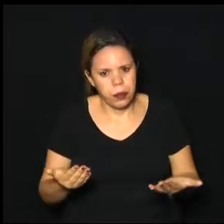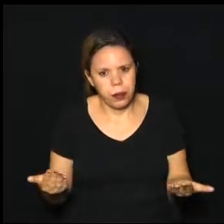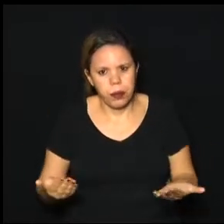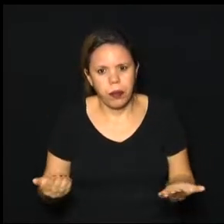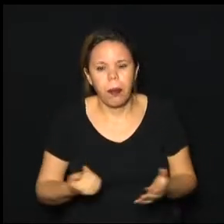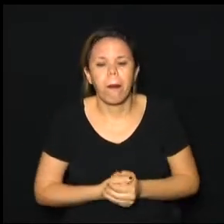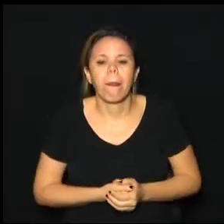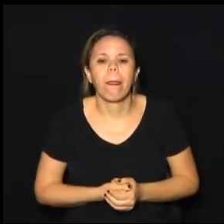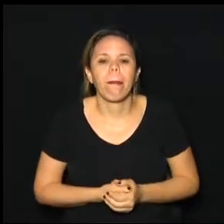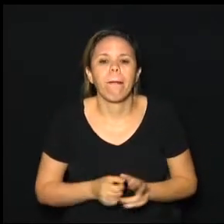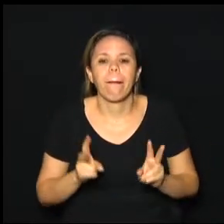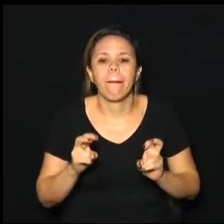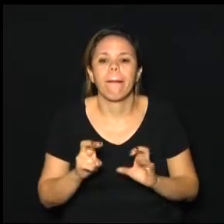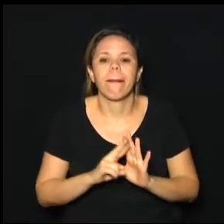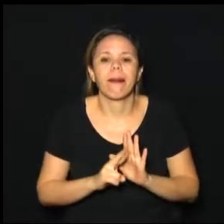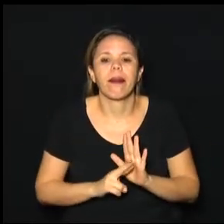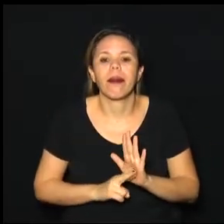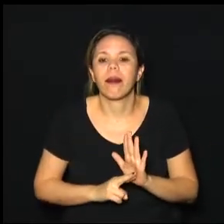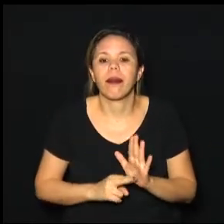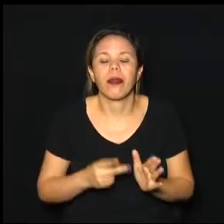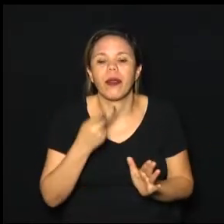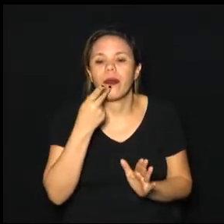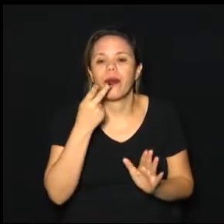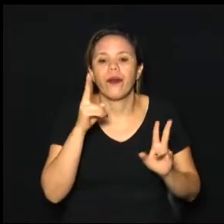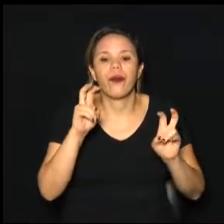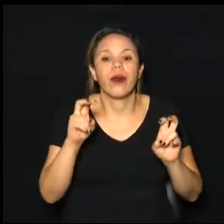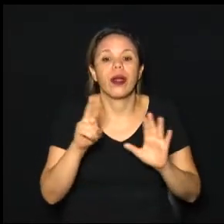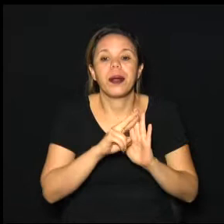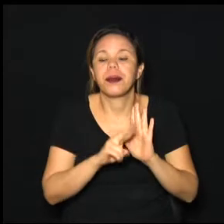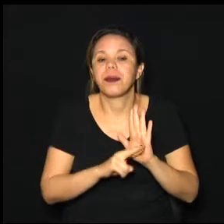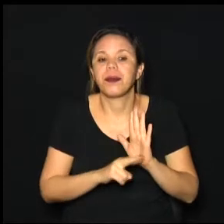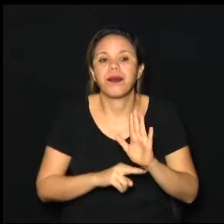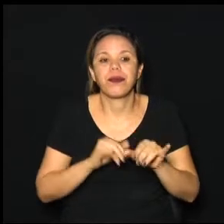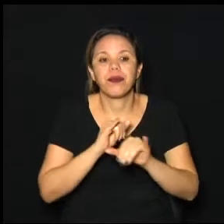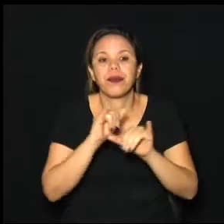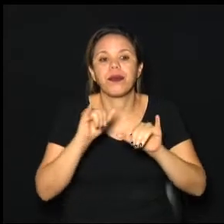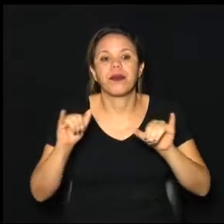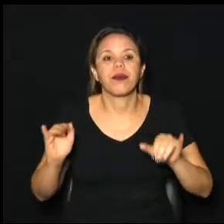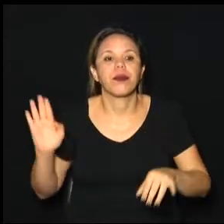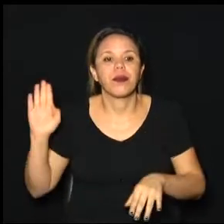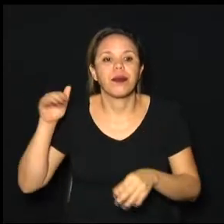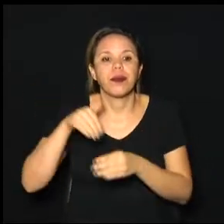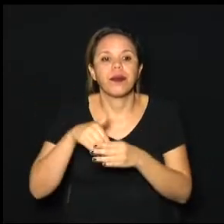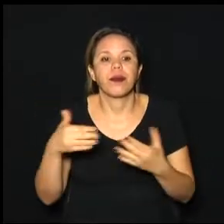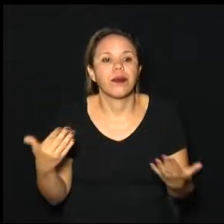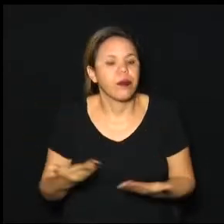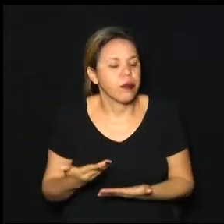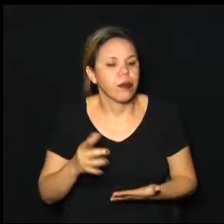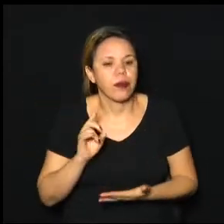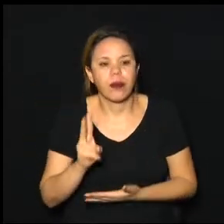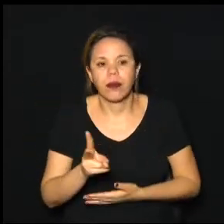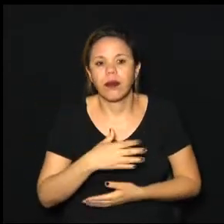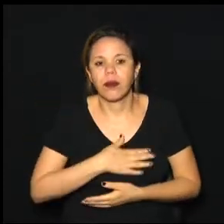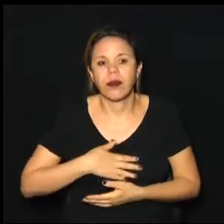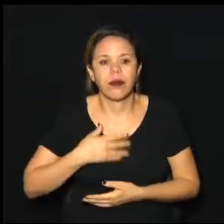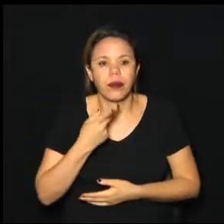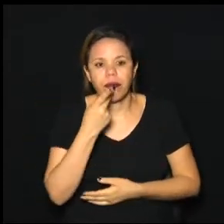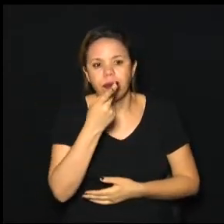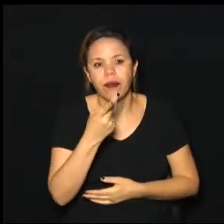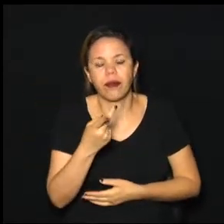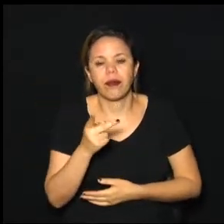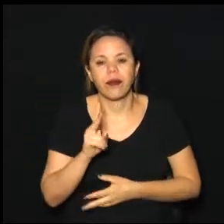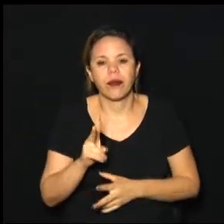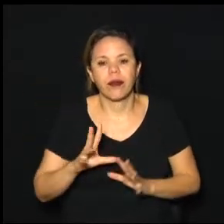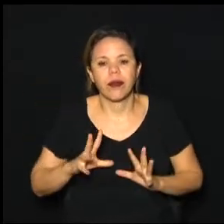sobre as regras. Para a gente falar das regras da campanha eleitoral, Eu sempre gosto de dizer, e eu digo isso em